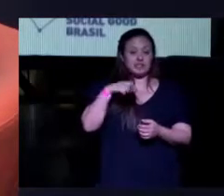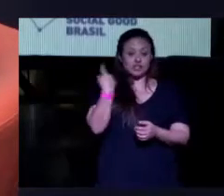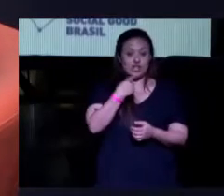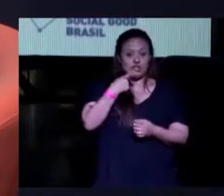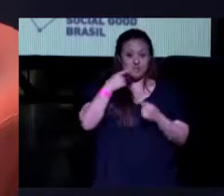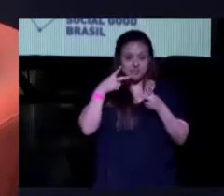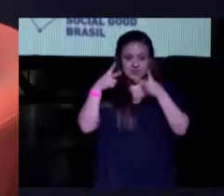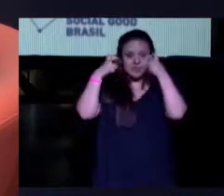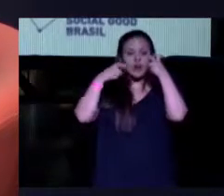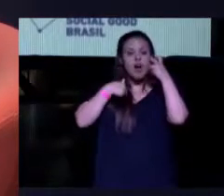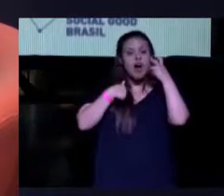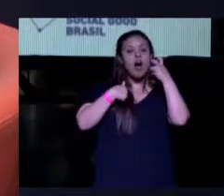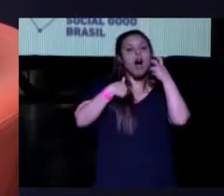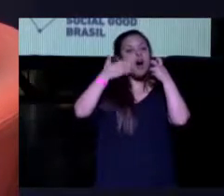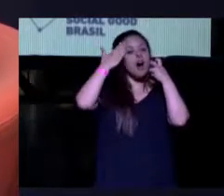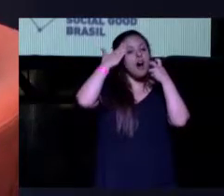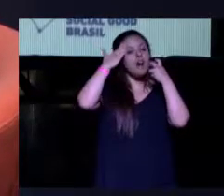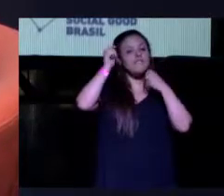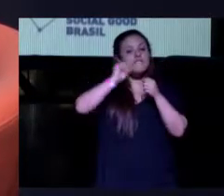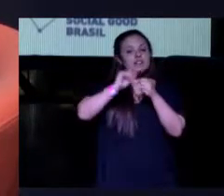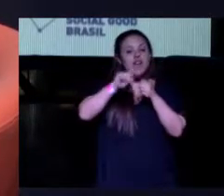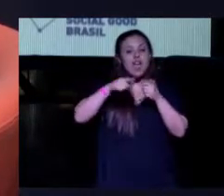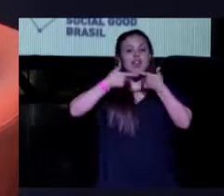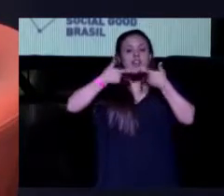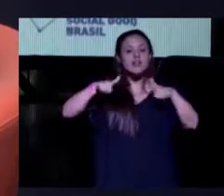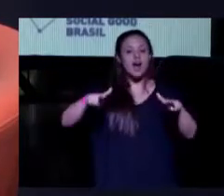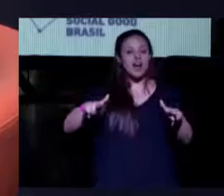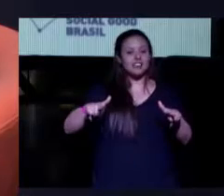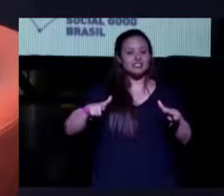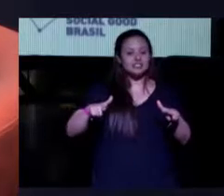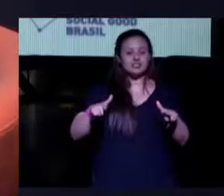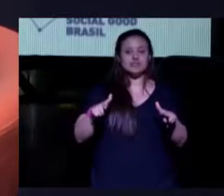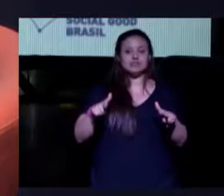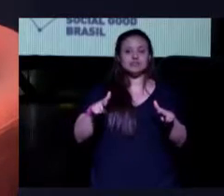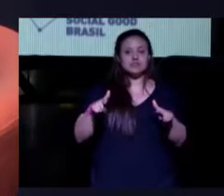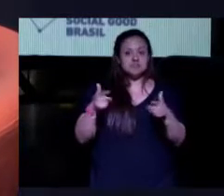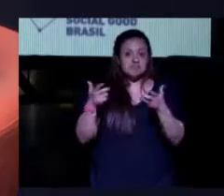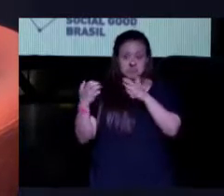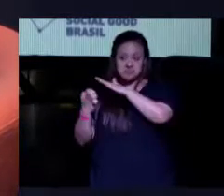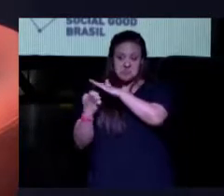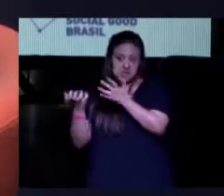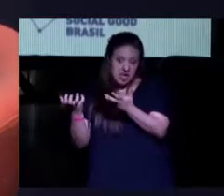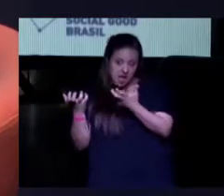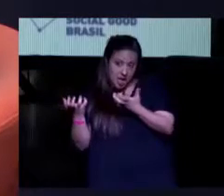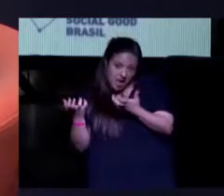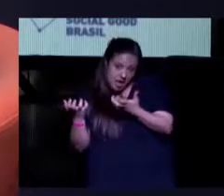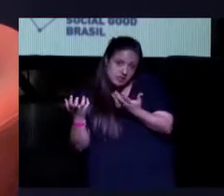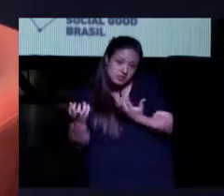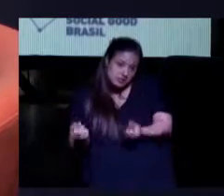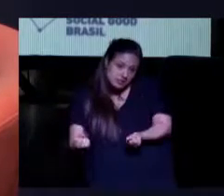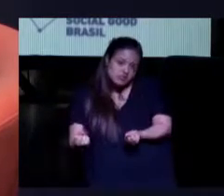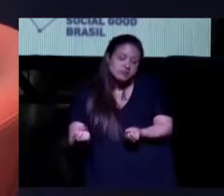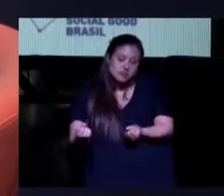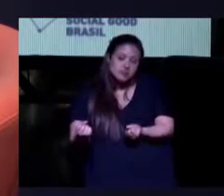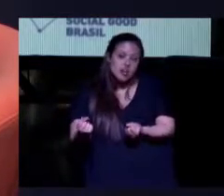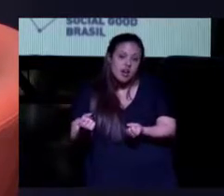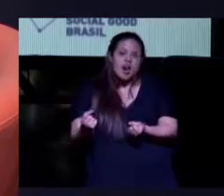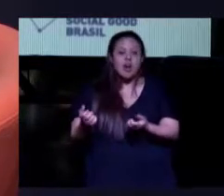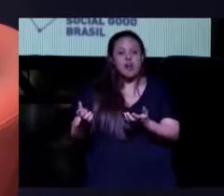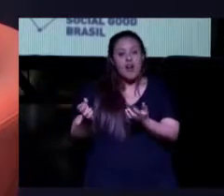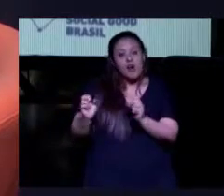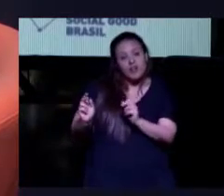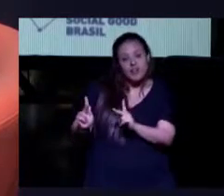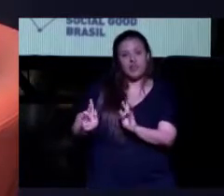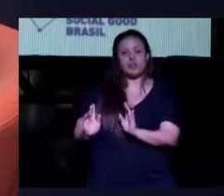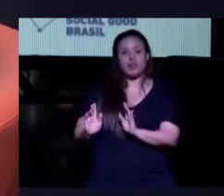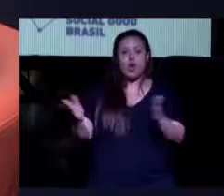para empresas que querem se conectar com esse tipo de formato. Então, hoje a gente migrou, né? Hoje não, na verdade, em